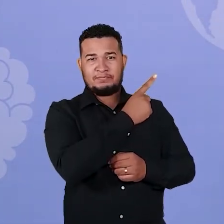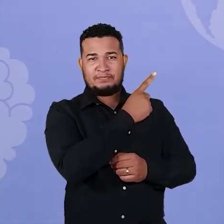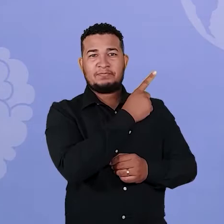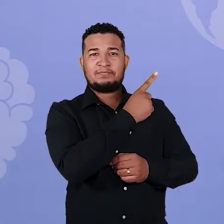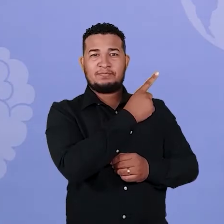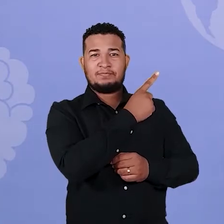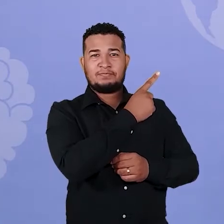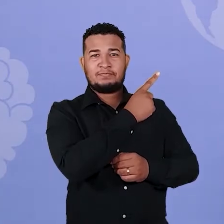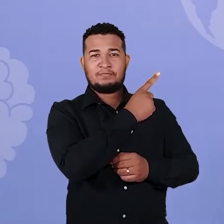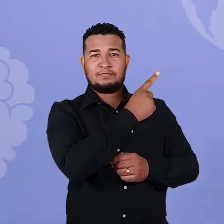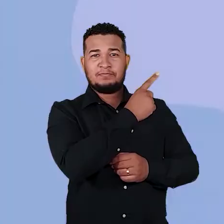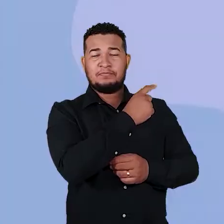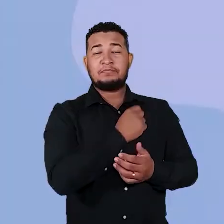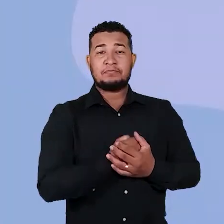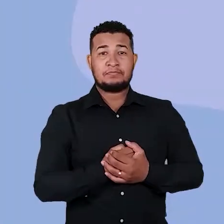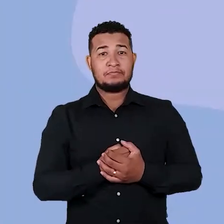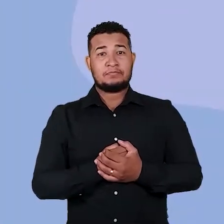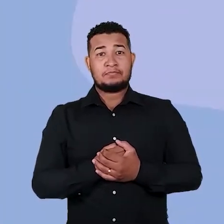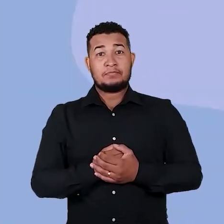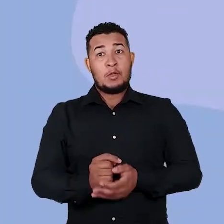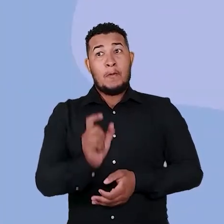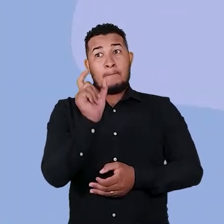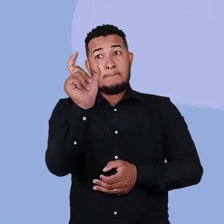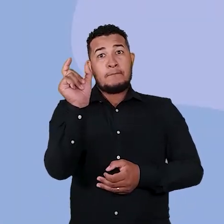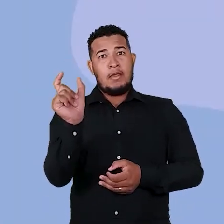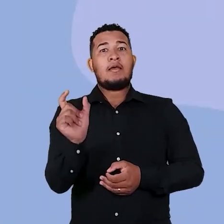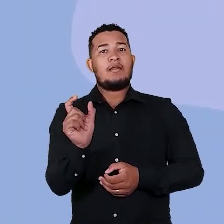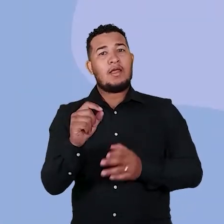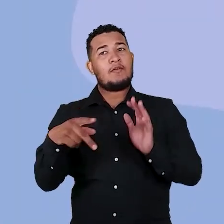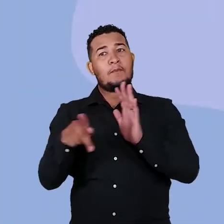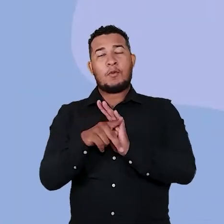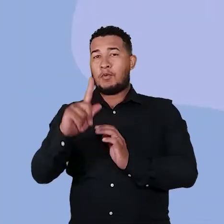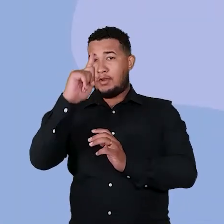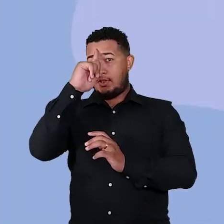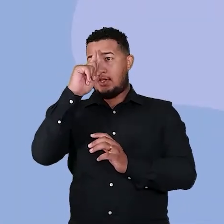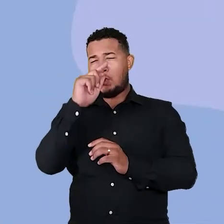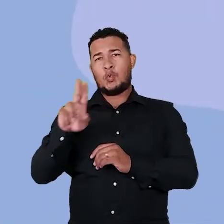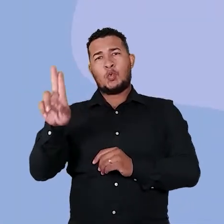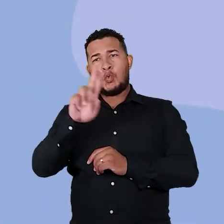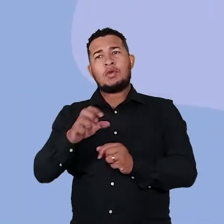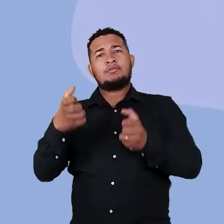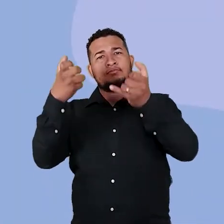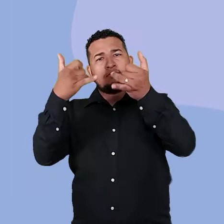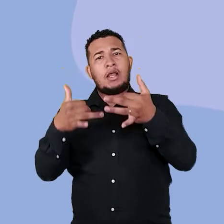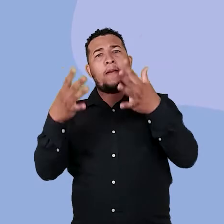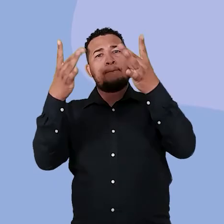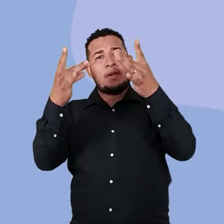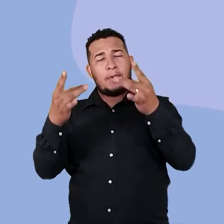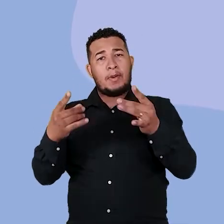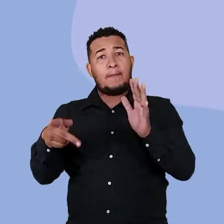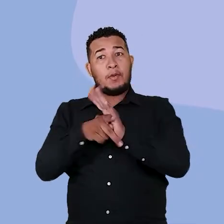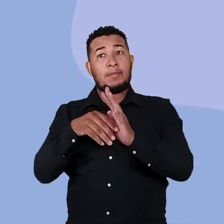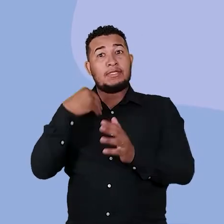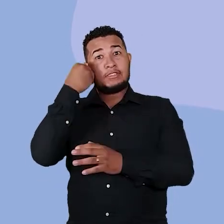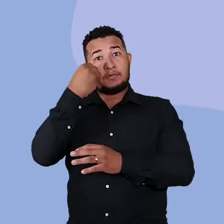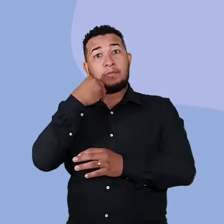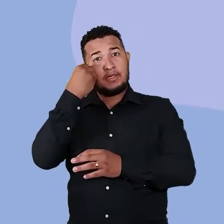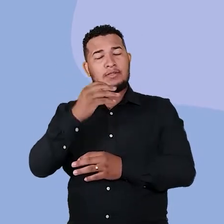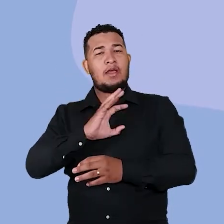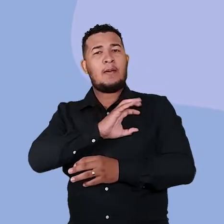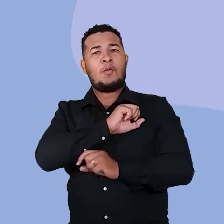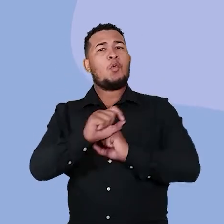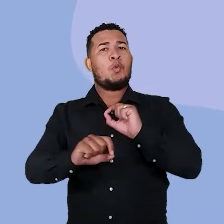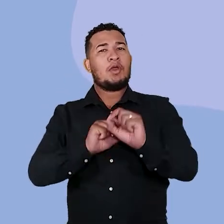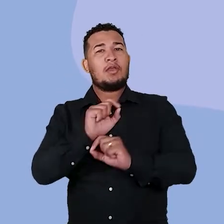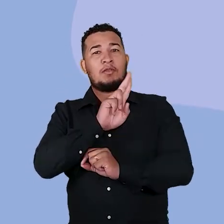no slide, por favor. Um dos termos que o grego usa para explicar a experiência do amor